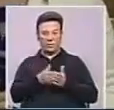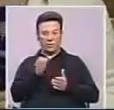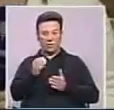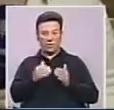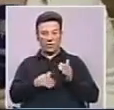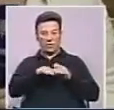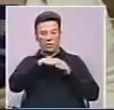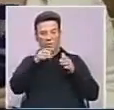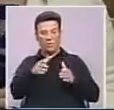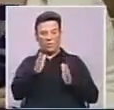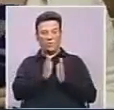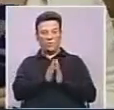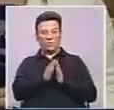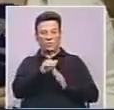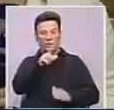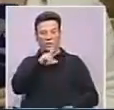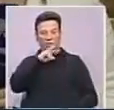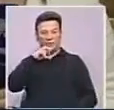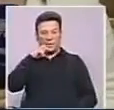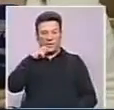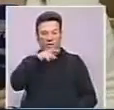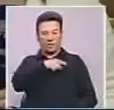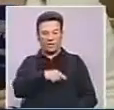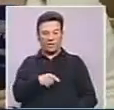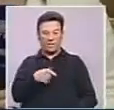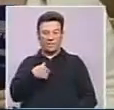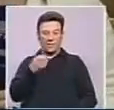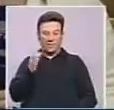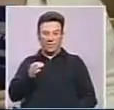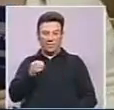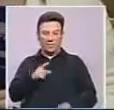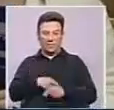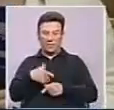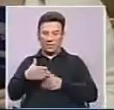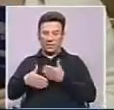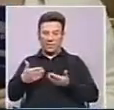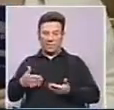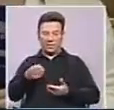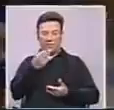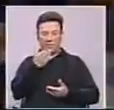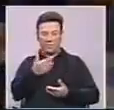à cúpula de um santuário em Israel. Bem precisamos nos tempos que correm. Muito obrigada, Carolina Ferreira.